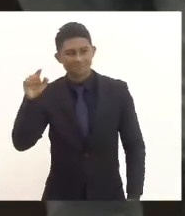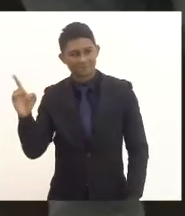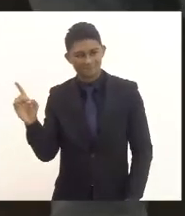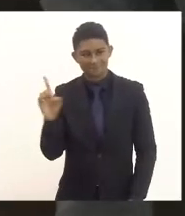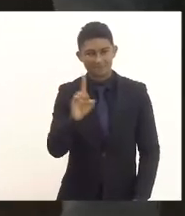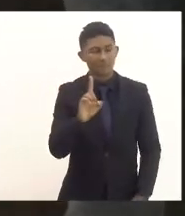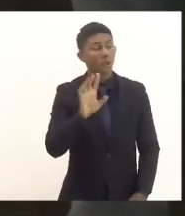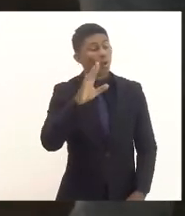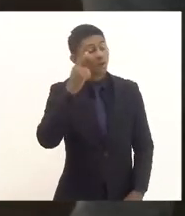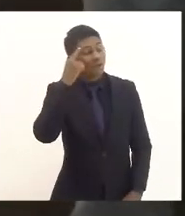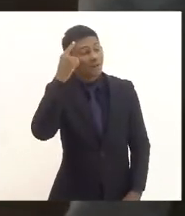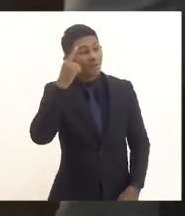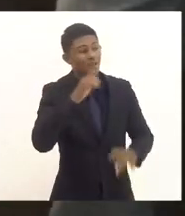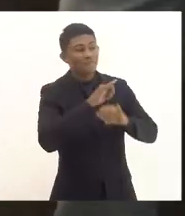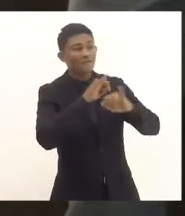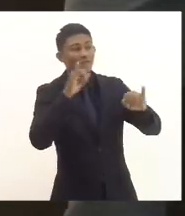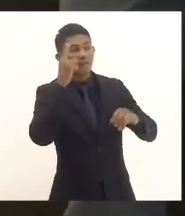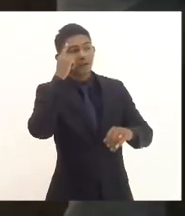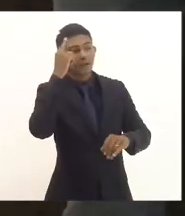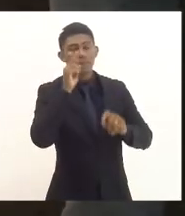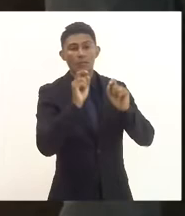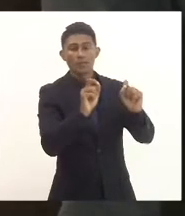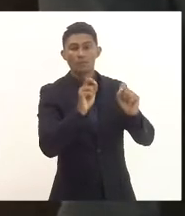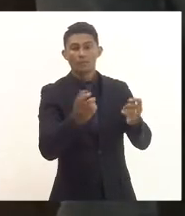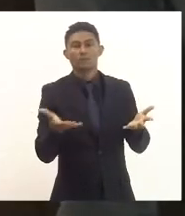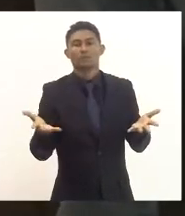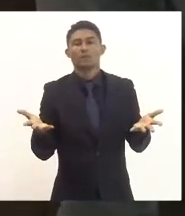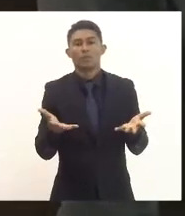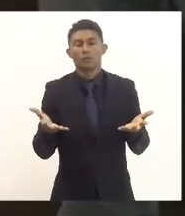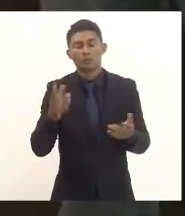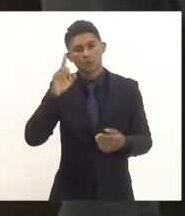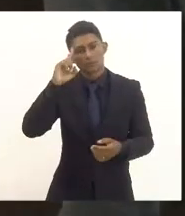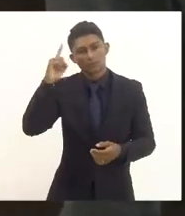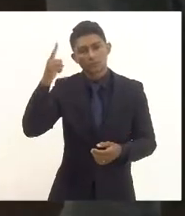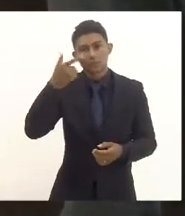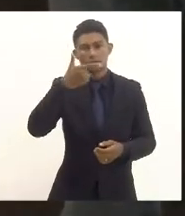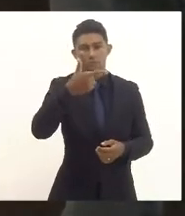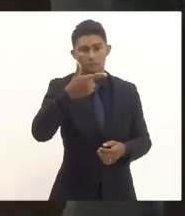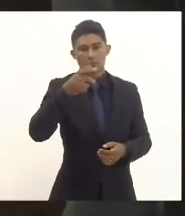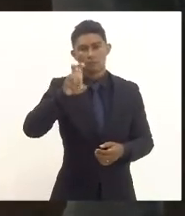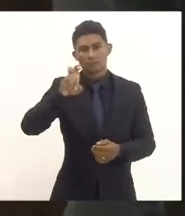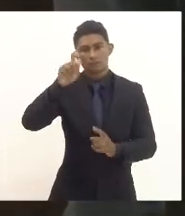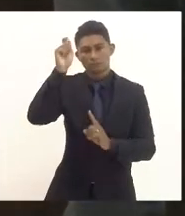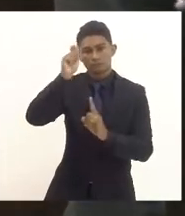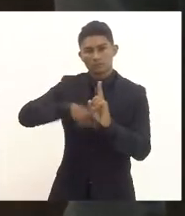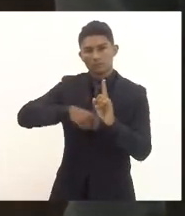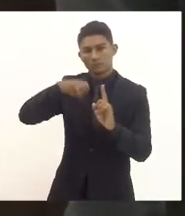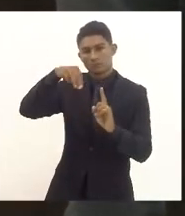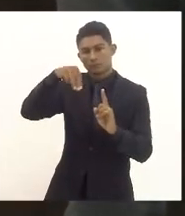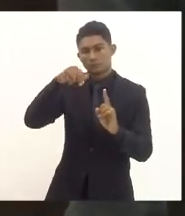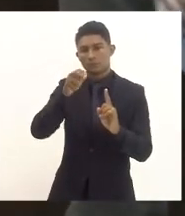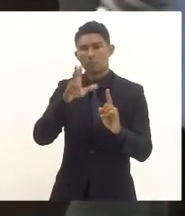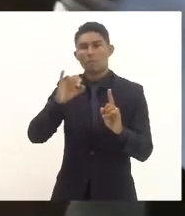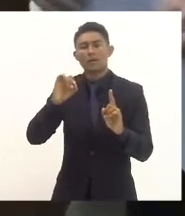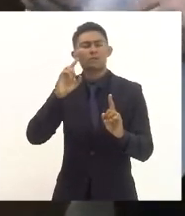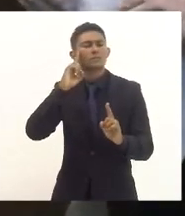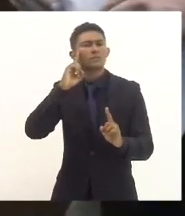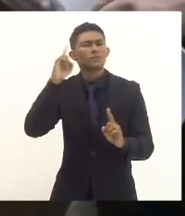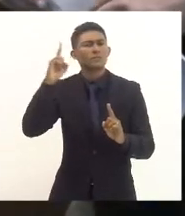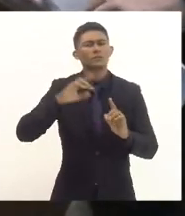aqui tem só para lembrar o trazer aqui a data de hoje hoje em dia 25 de Maio o dia internacional